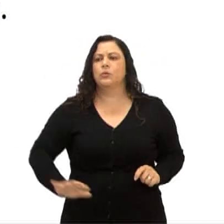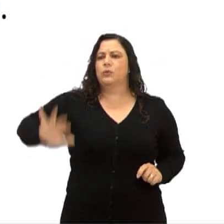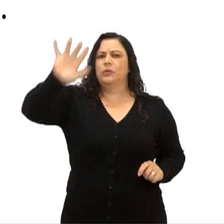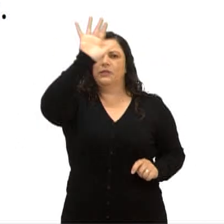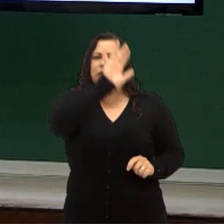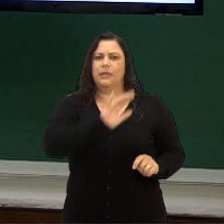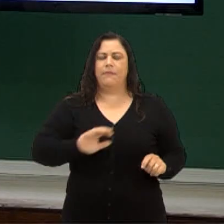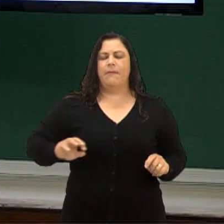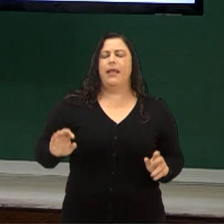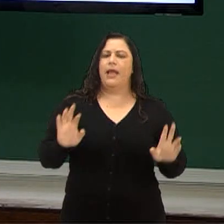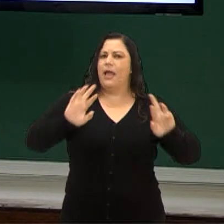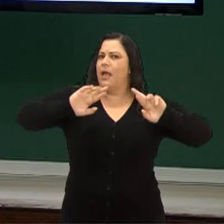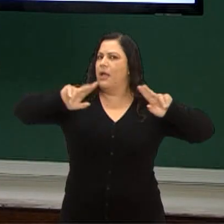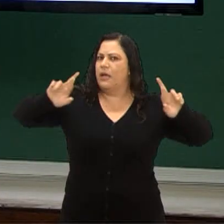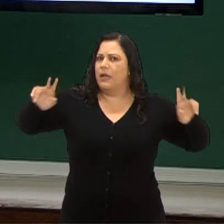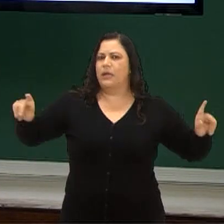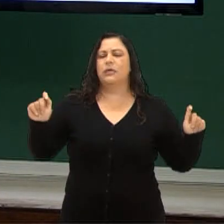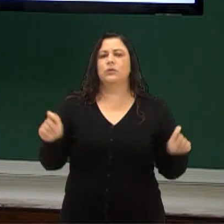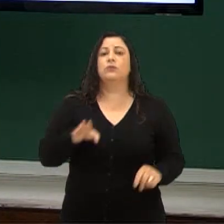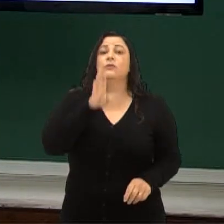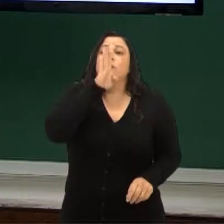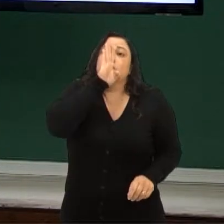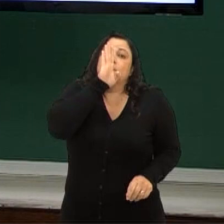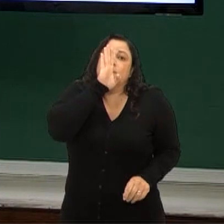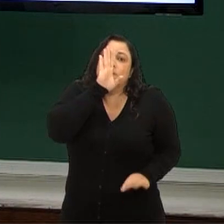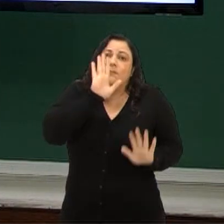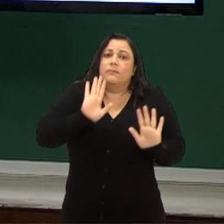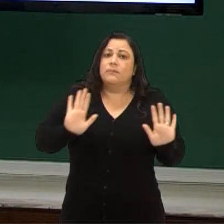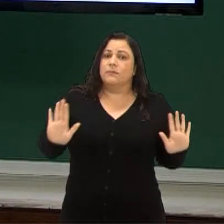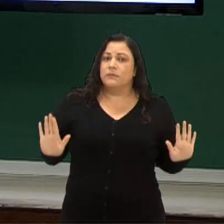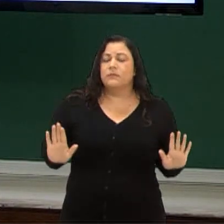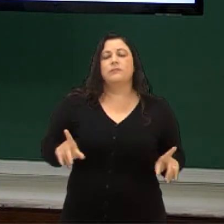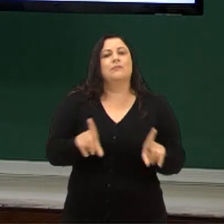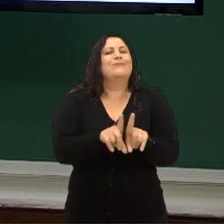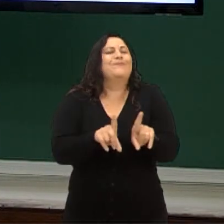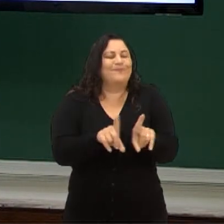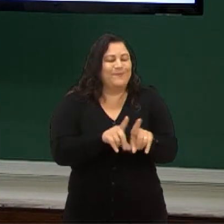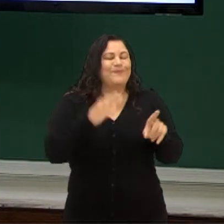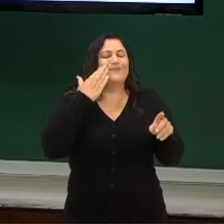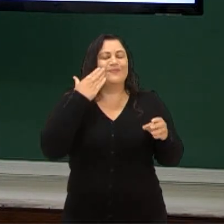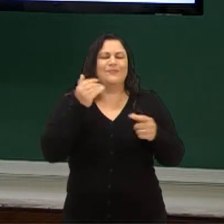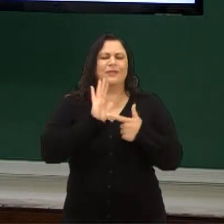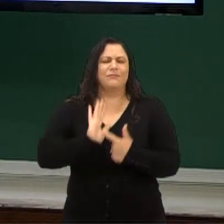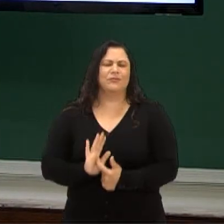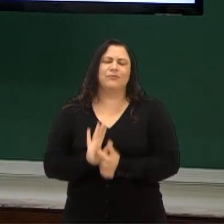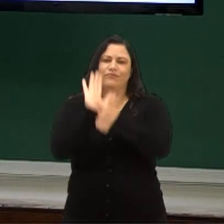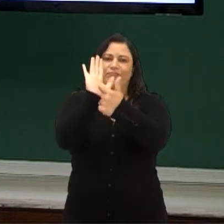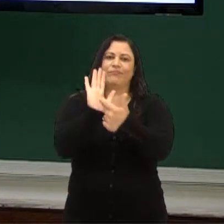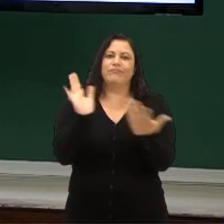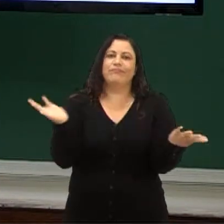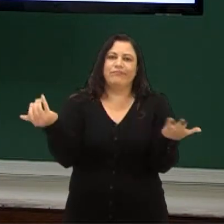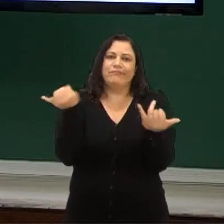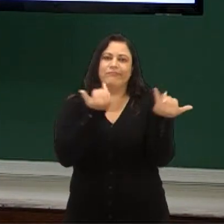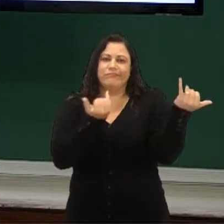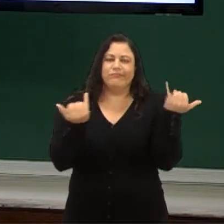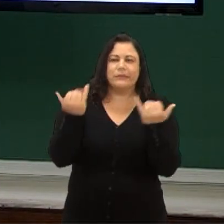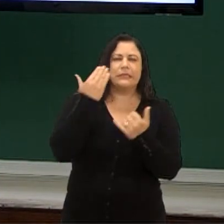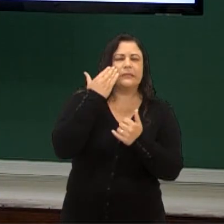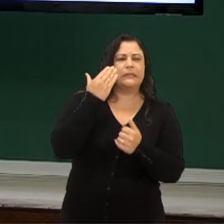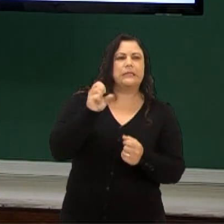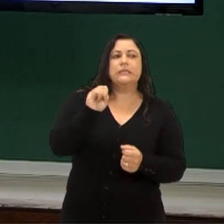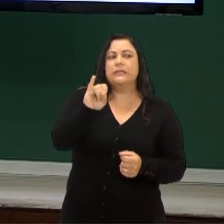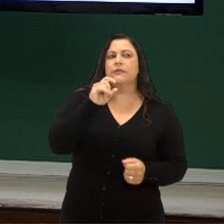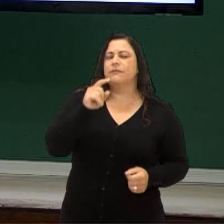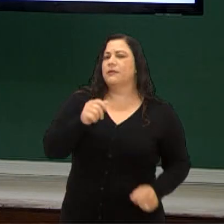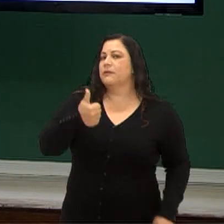de ver imagens, e pelo próprio silêncio. Um simples silêncio já basta para nos informar algo. Se eu fizer assim para